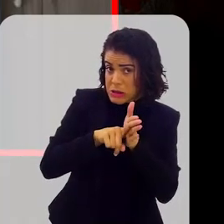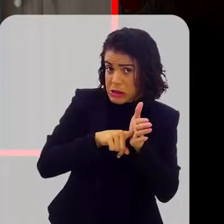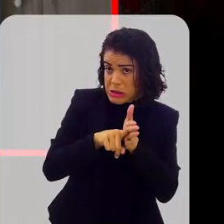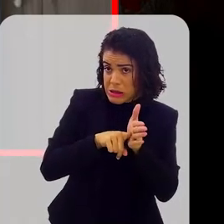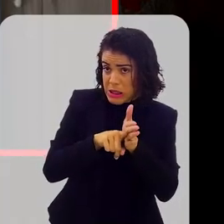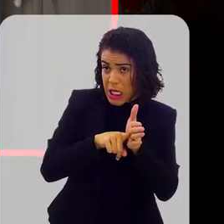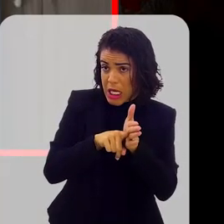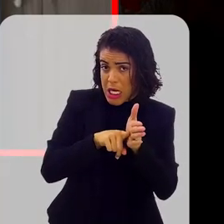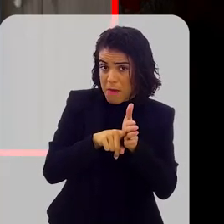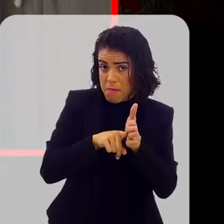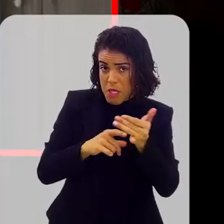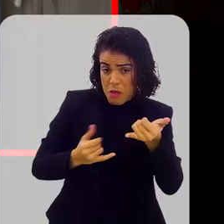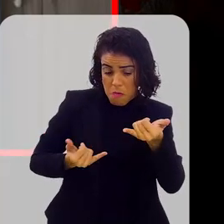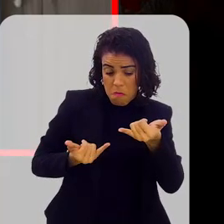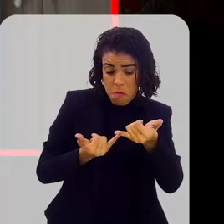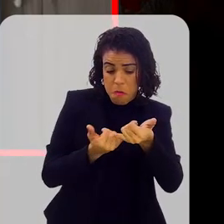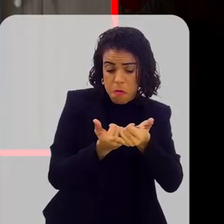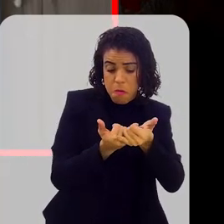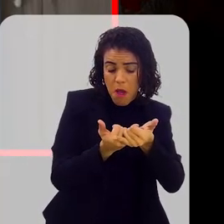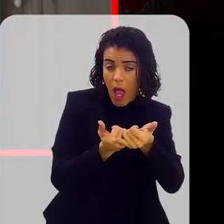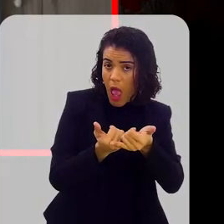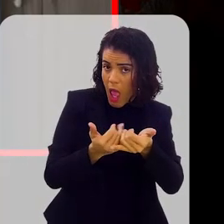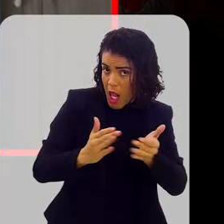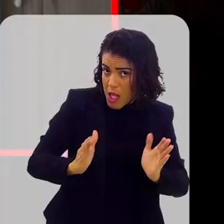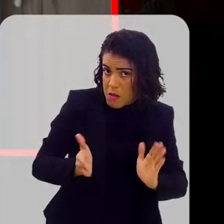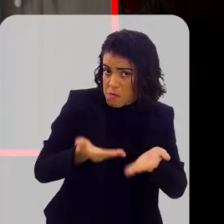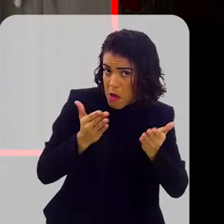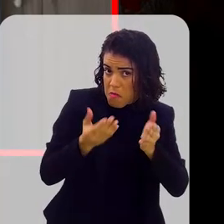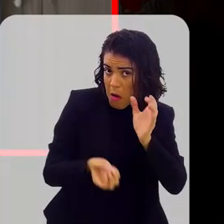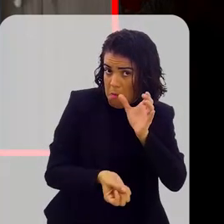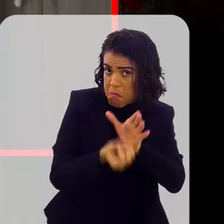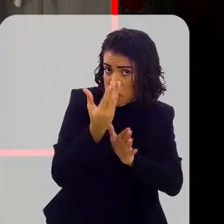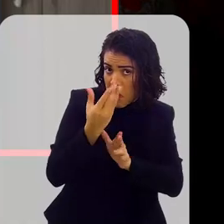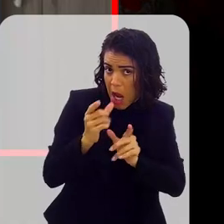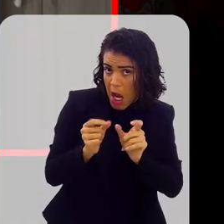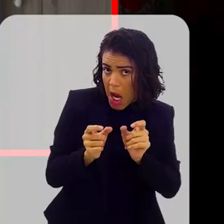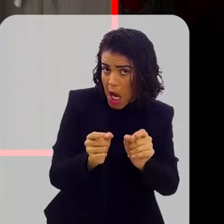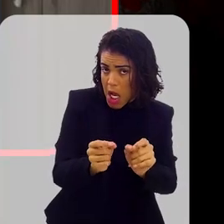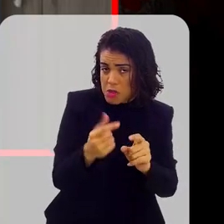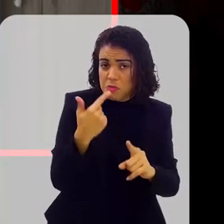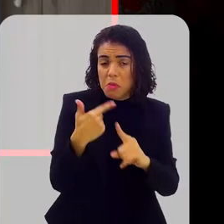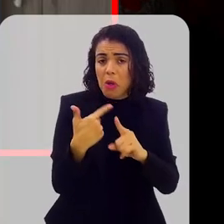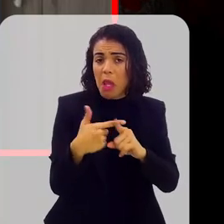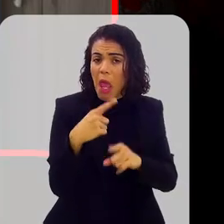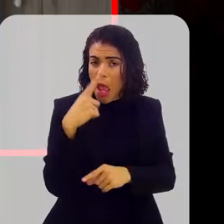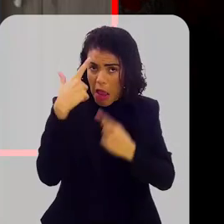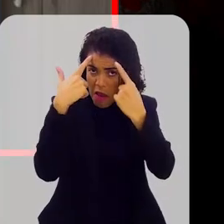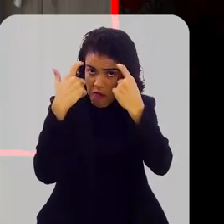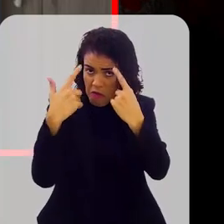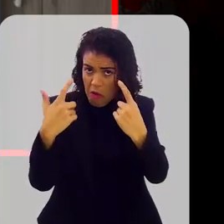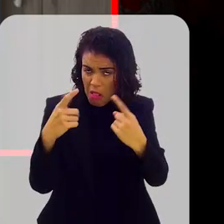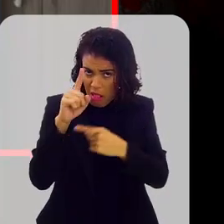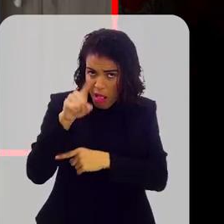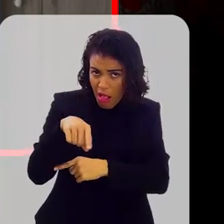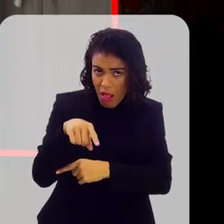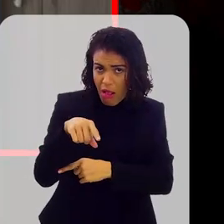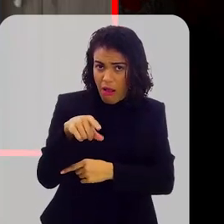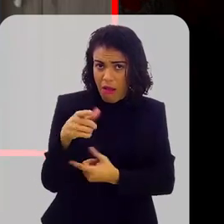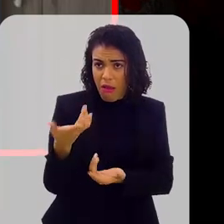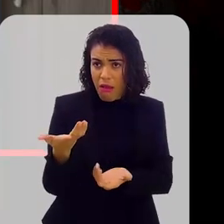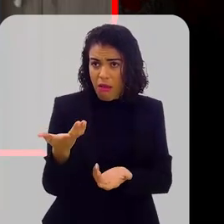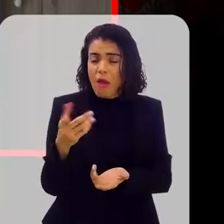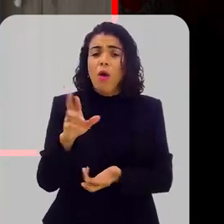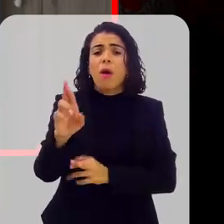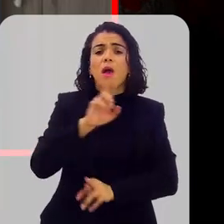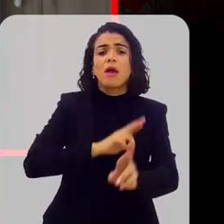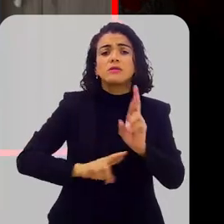próprio exame em si seria um causador de alguma coisa, porque seria um exame violento. O que